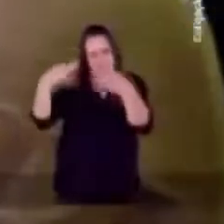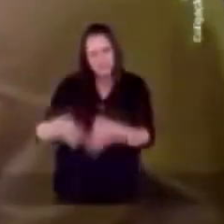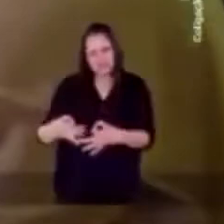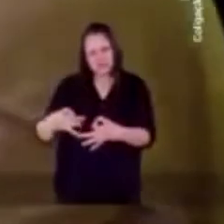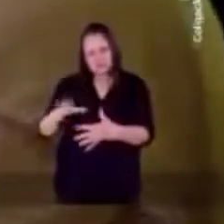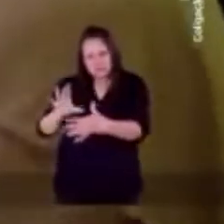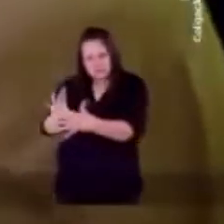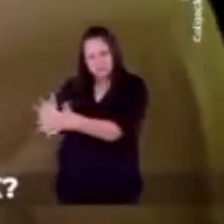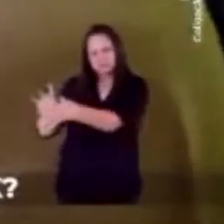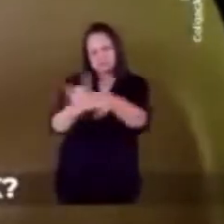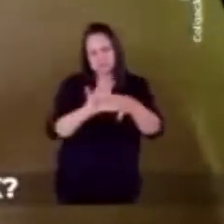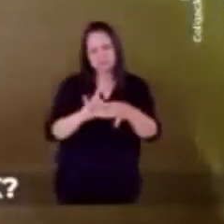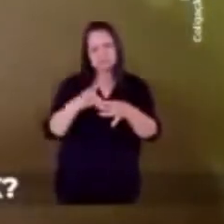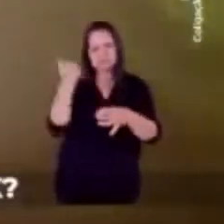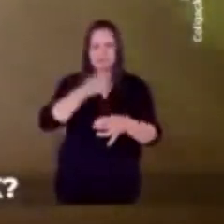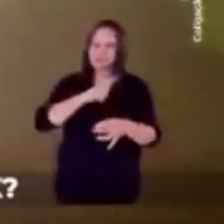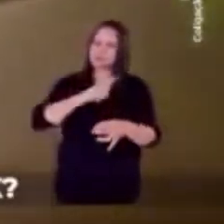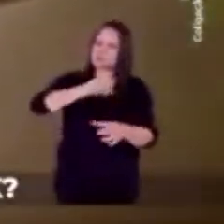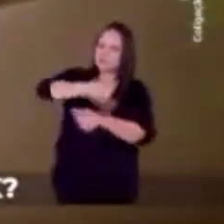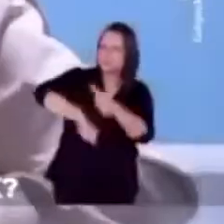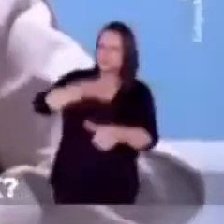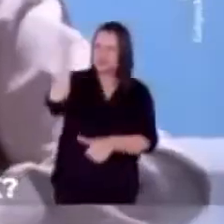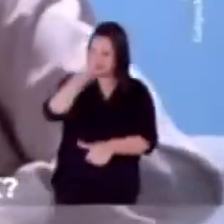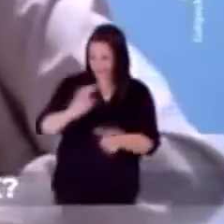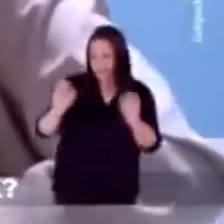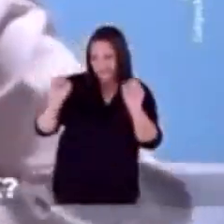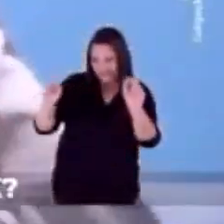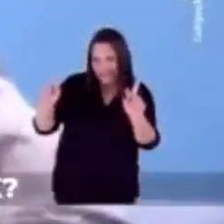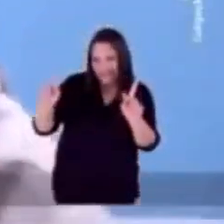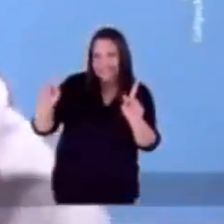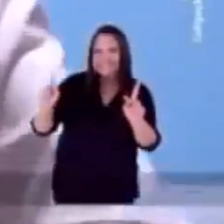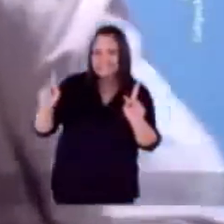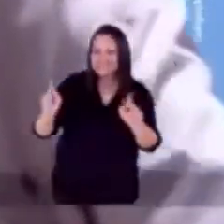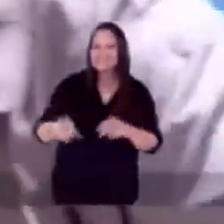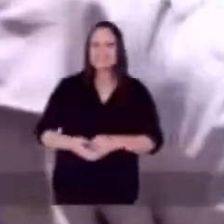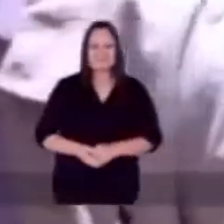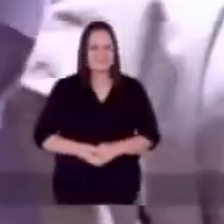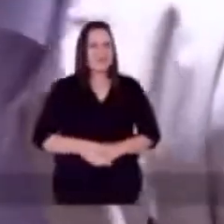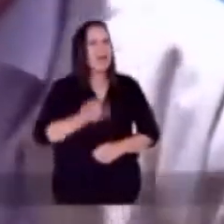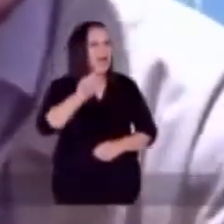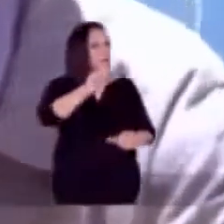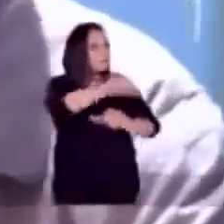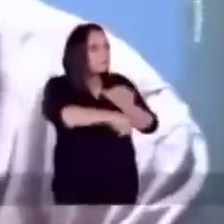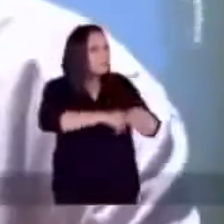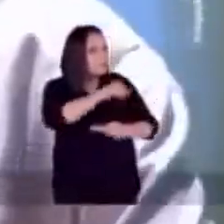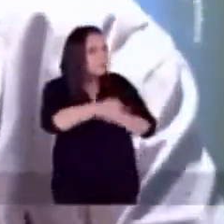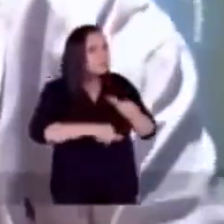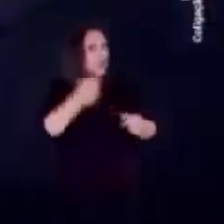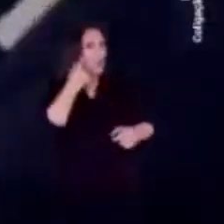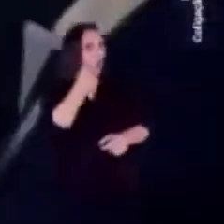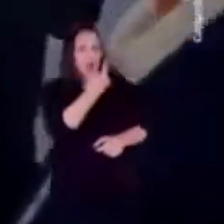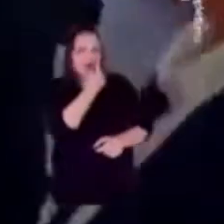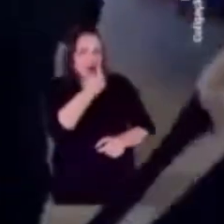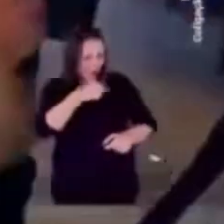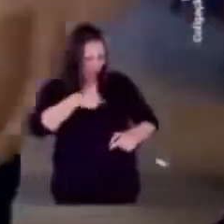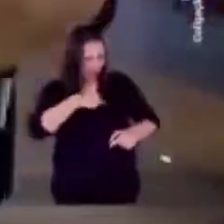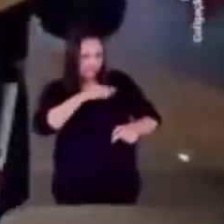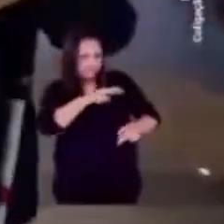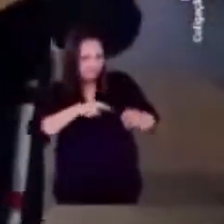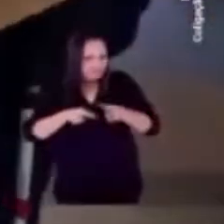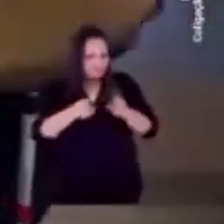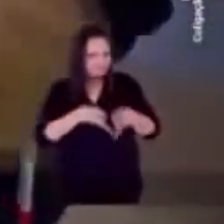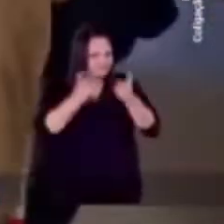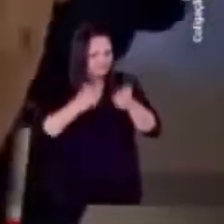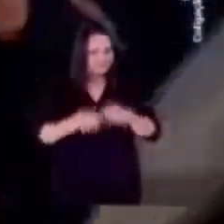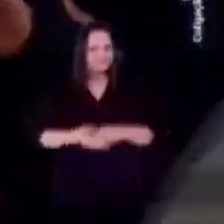Pode ter certeza que juntos olharemos melhor o futuro do Brasil, tá ok? Isso aí, com os olhos do coração. O Jair,